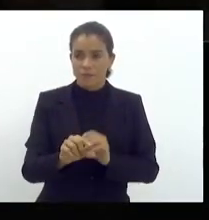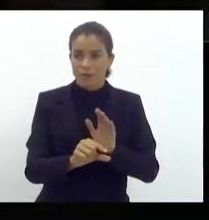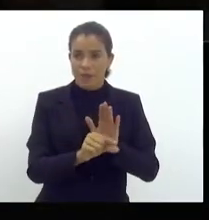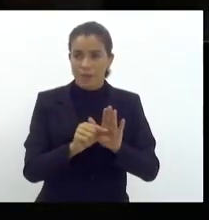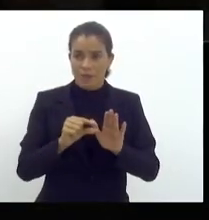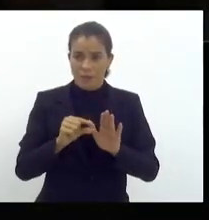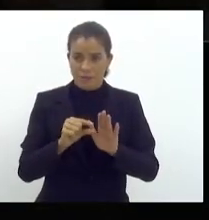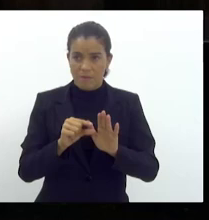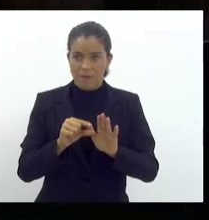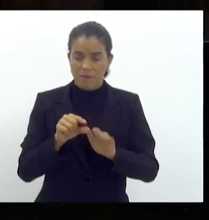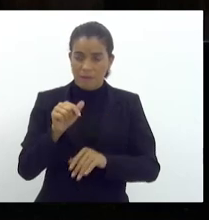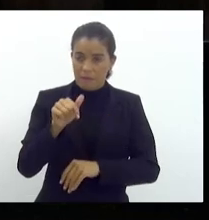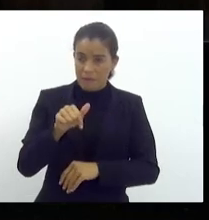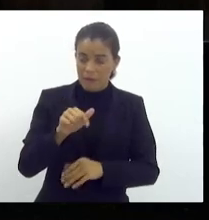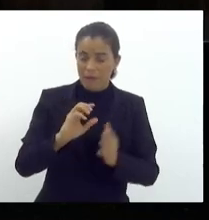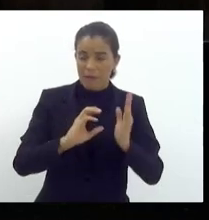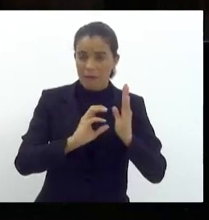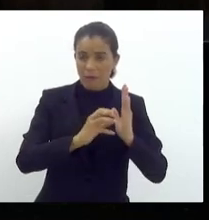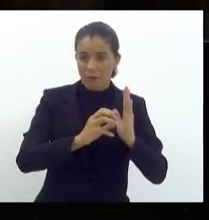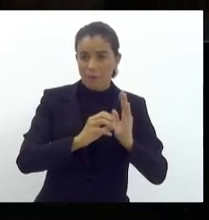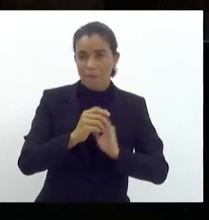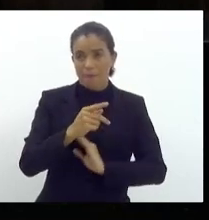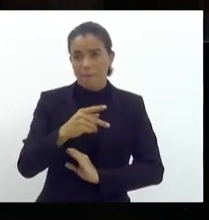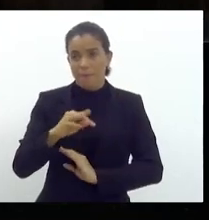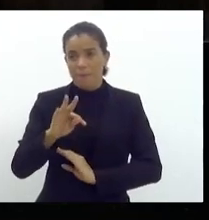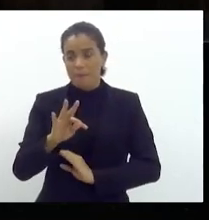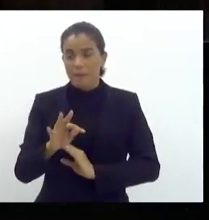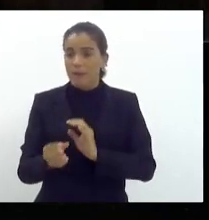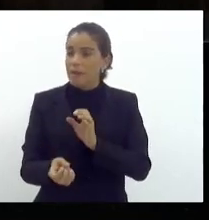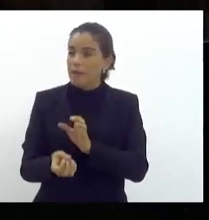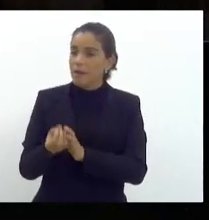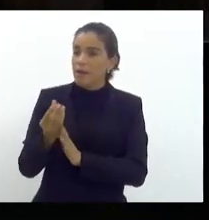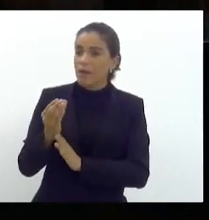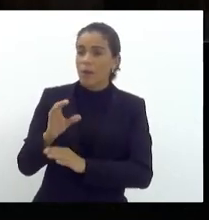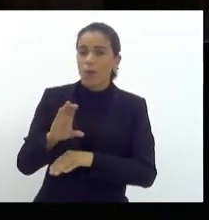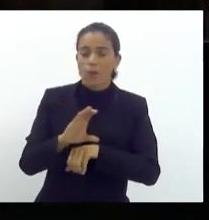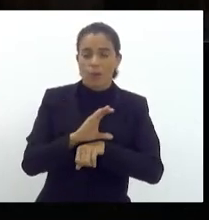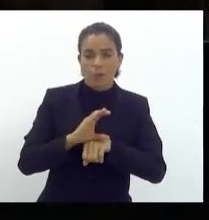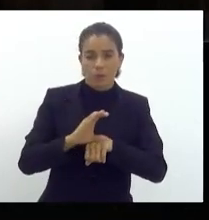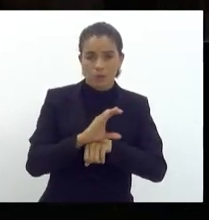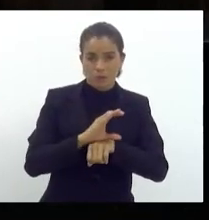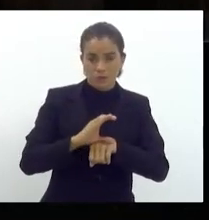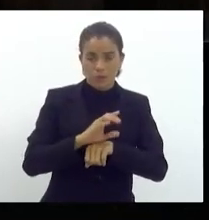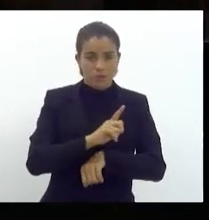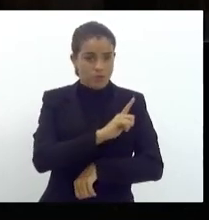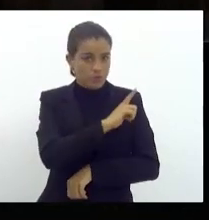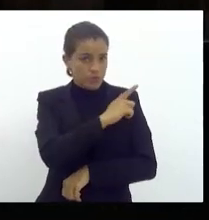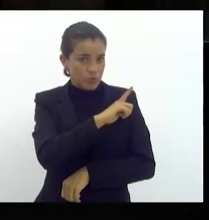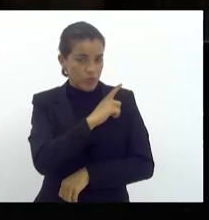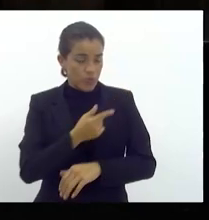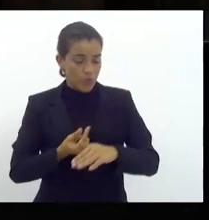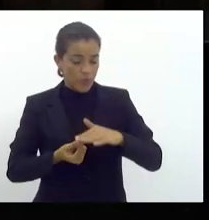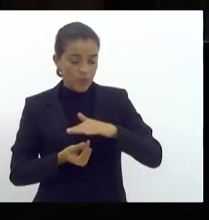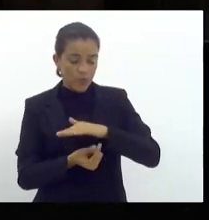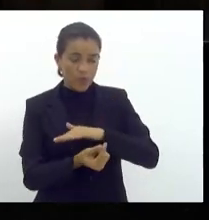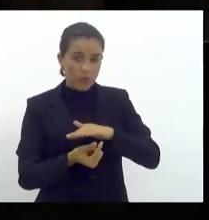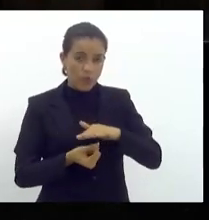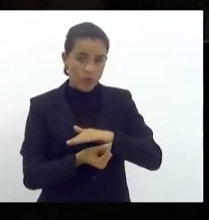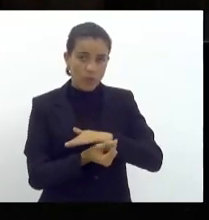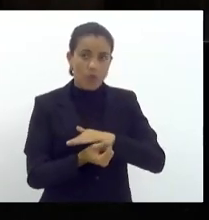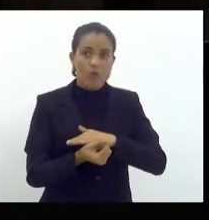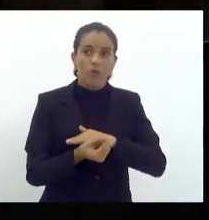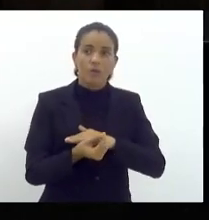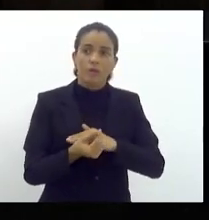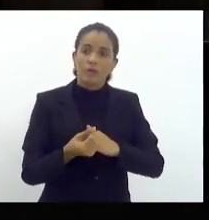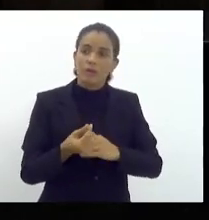em questão que a bancada do PT protocolou cria o conselho gestor do fundo de combate à pobreza